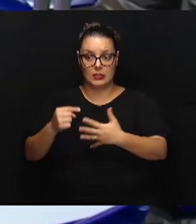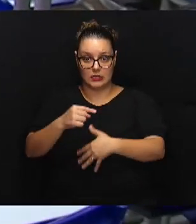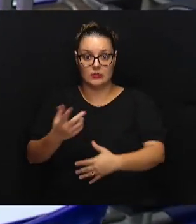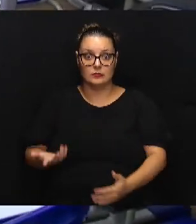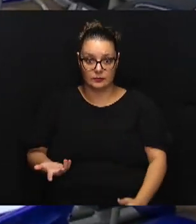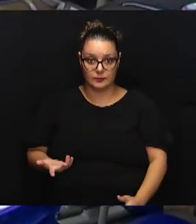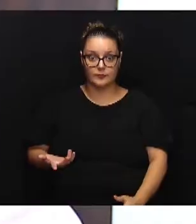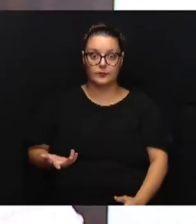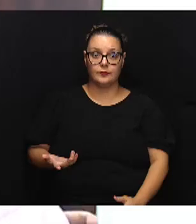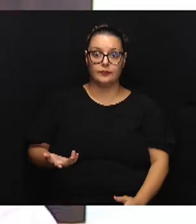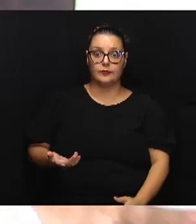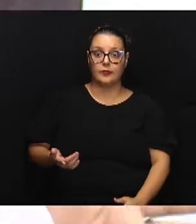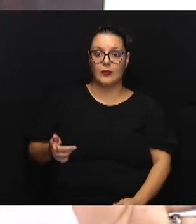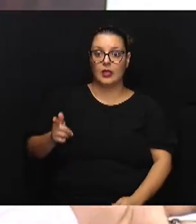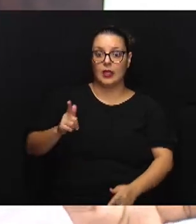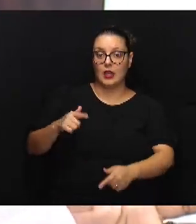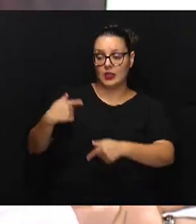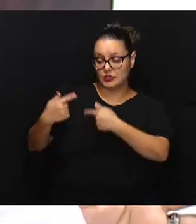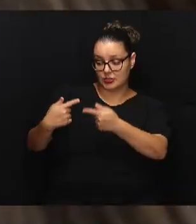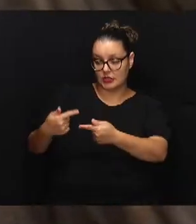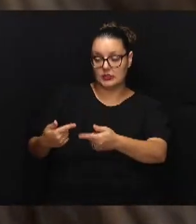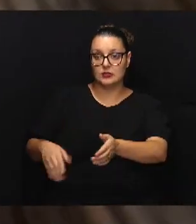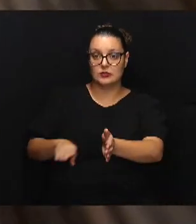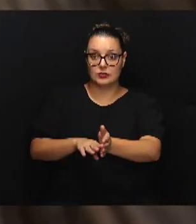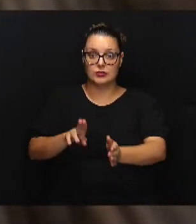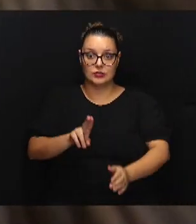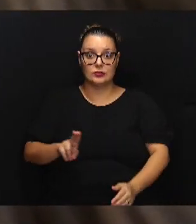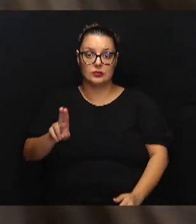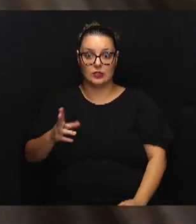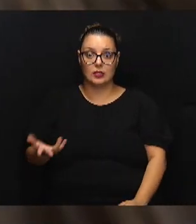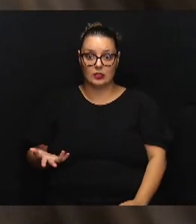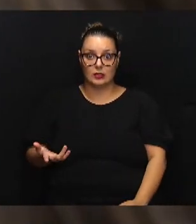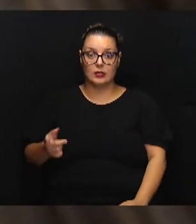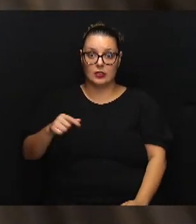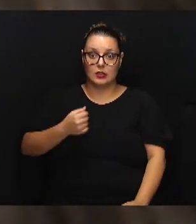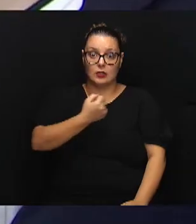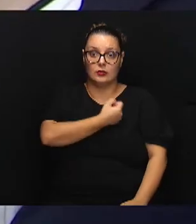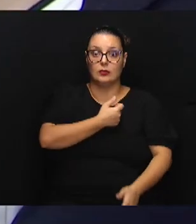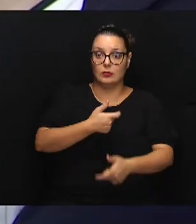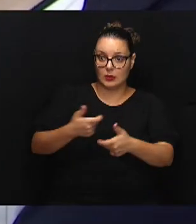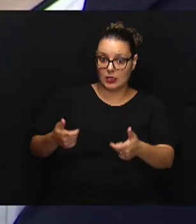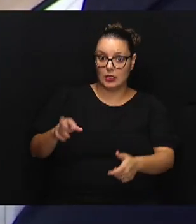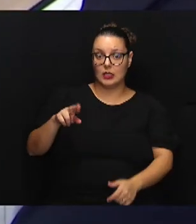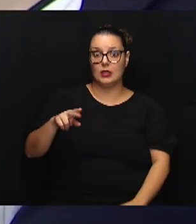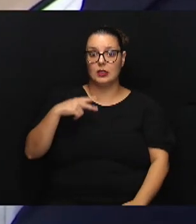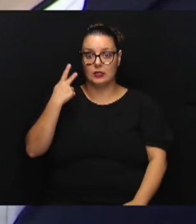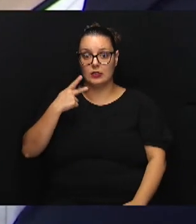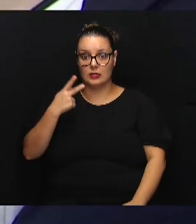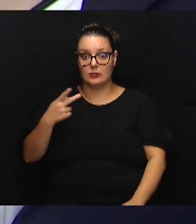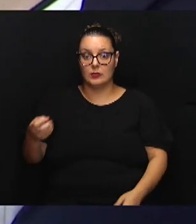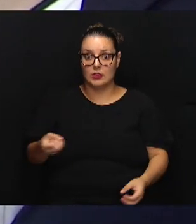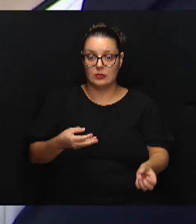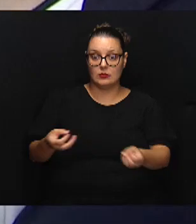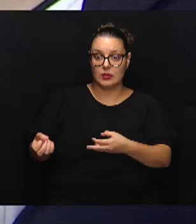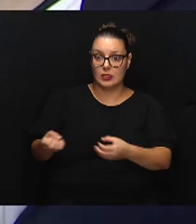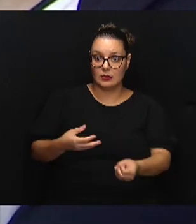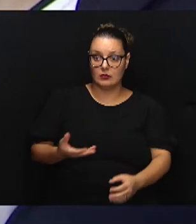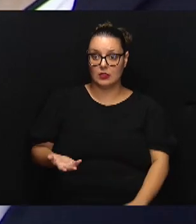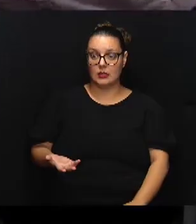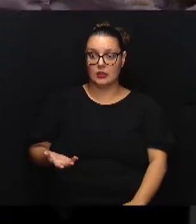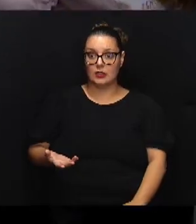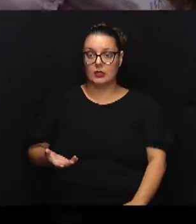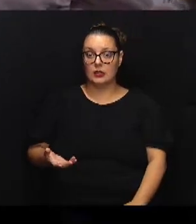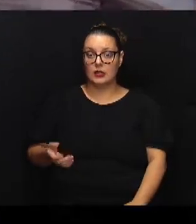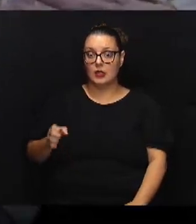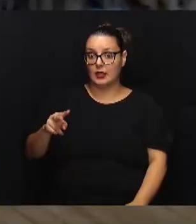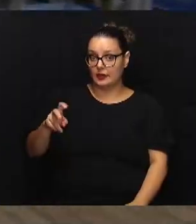A geração que hoje está chegando na universidade, que é um número maior em função das políticas recentes, eventualmente é